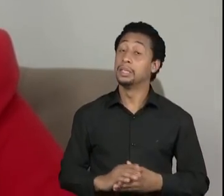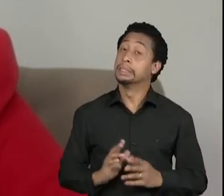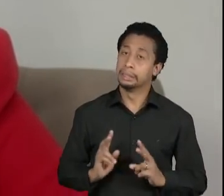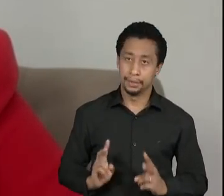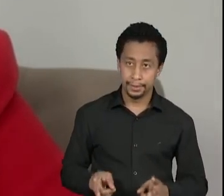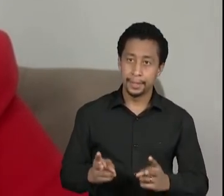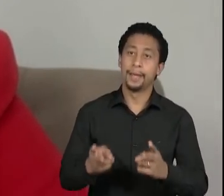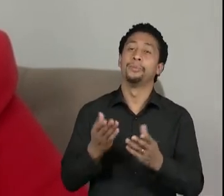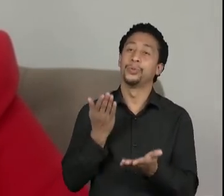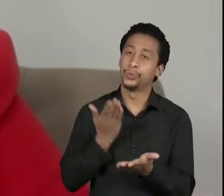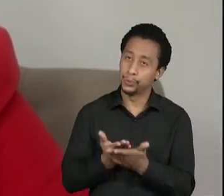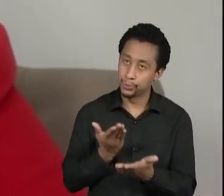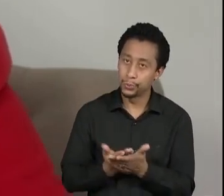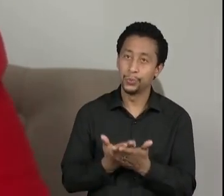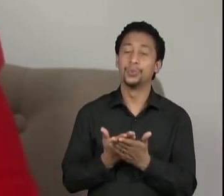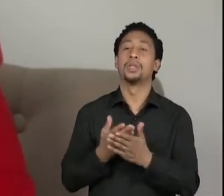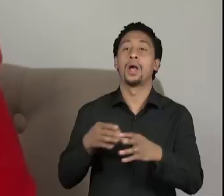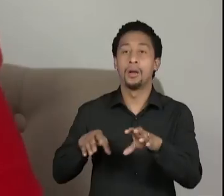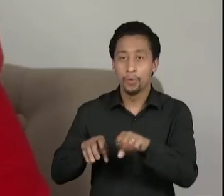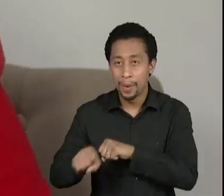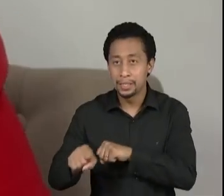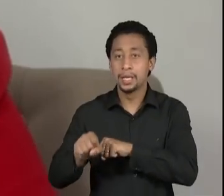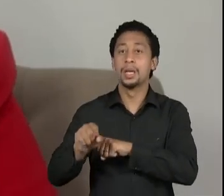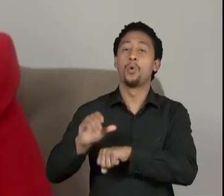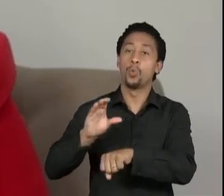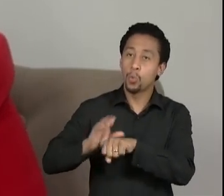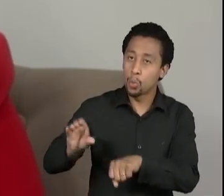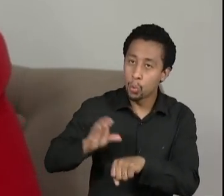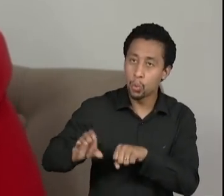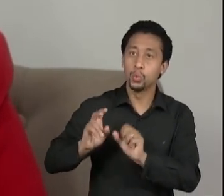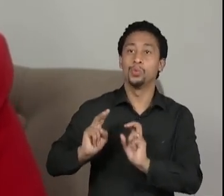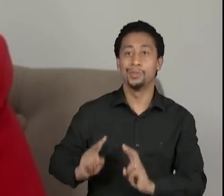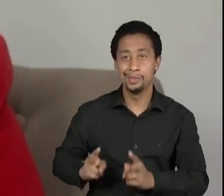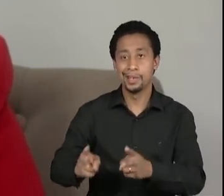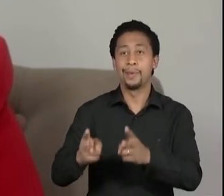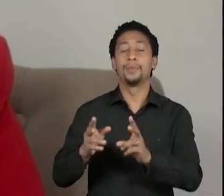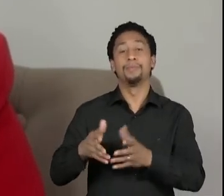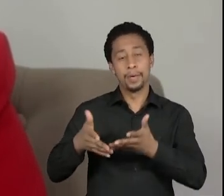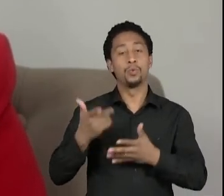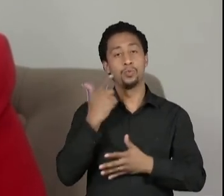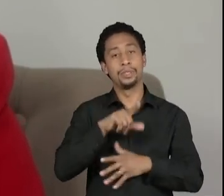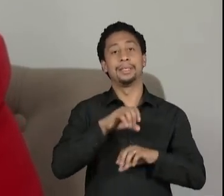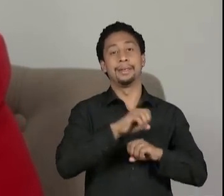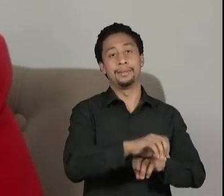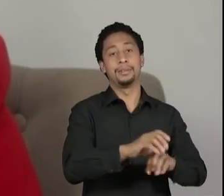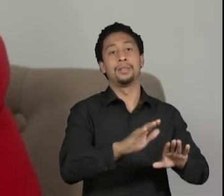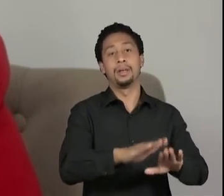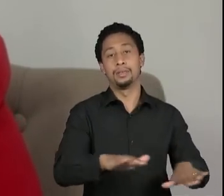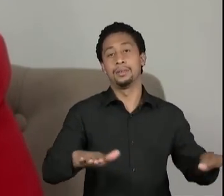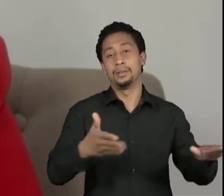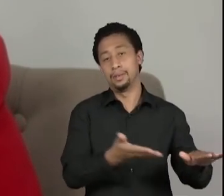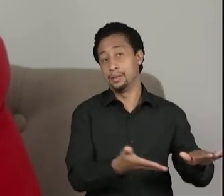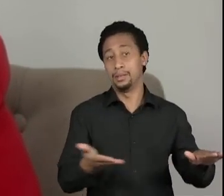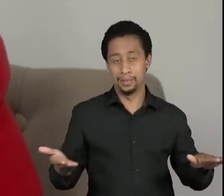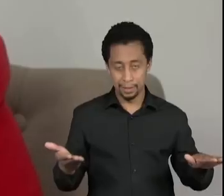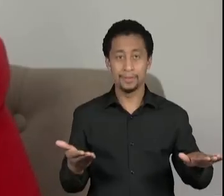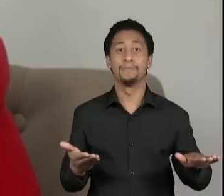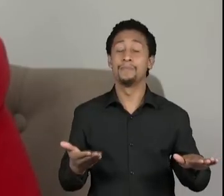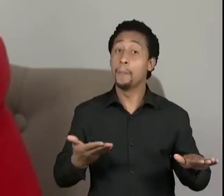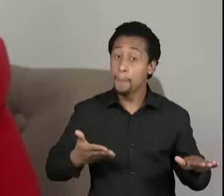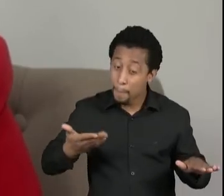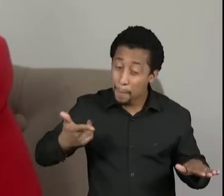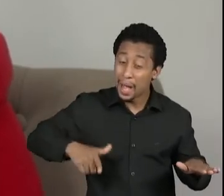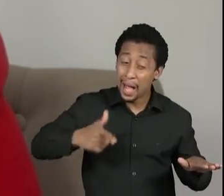estudando, se aprofundando mais para, então, tá educando os nossos filhos sempre mais e